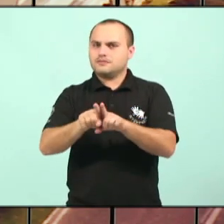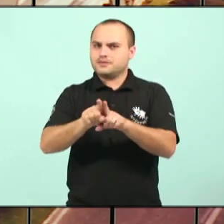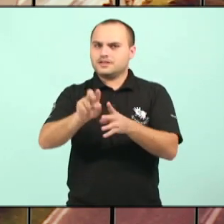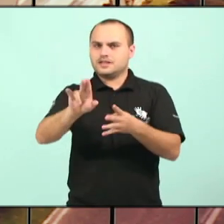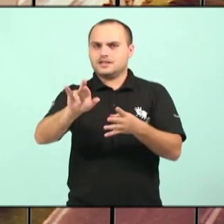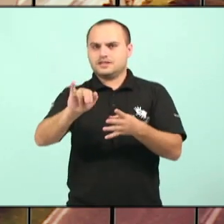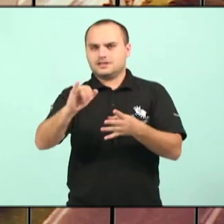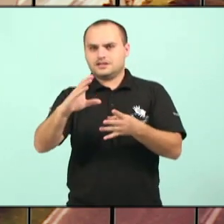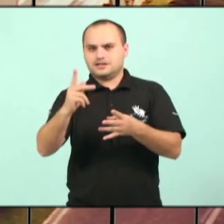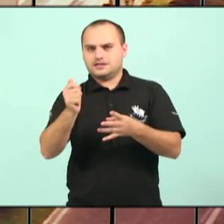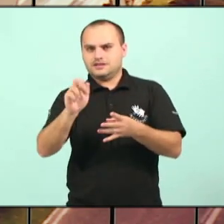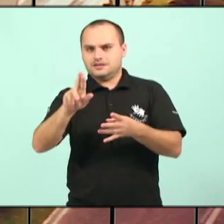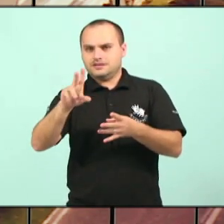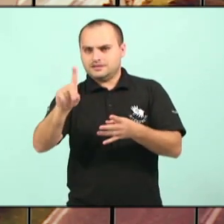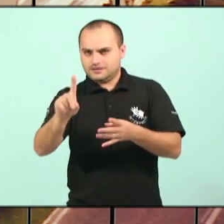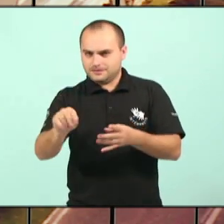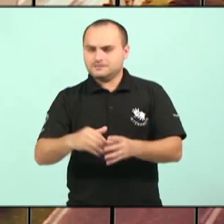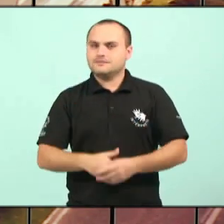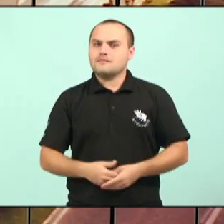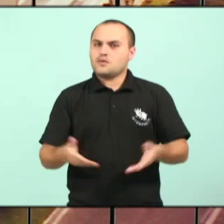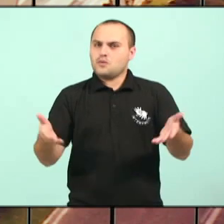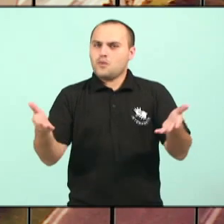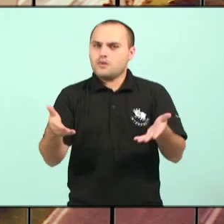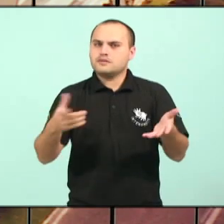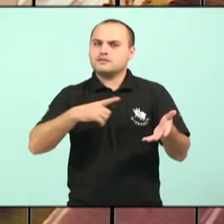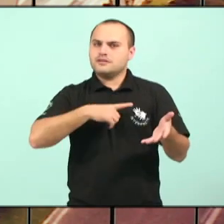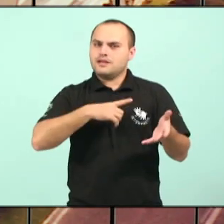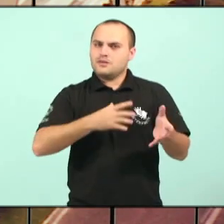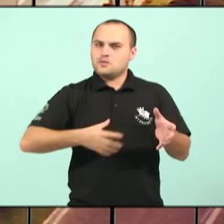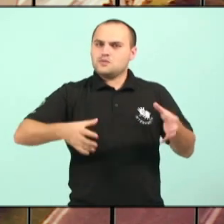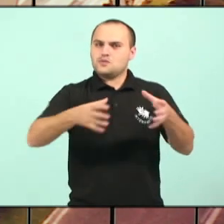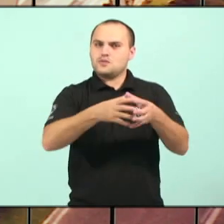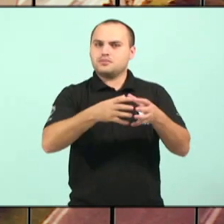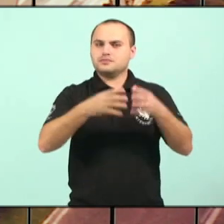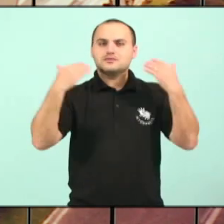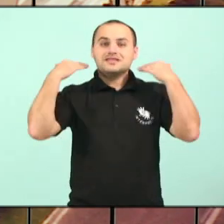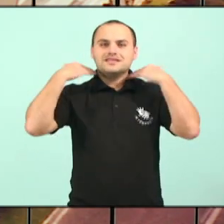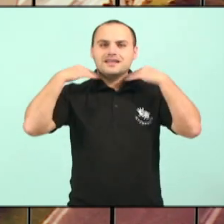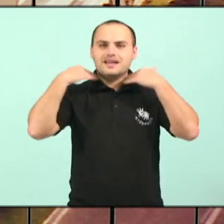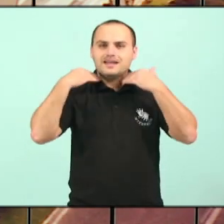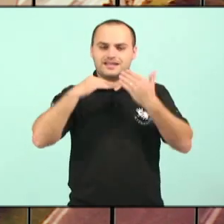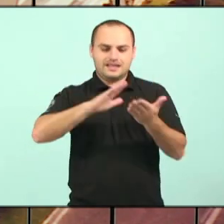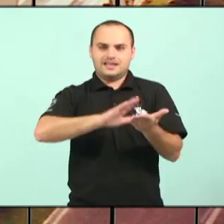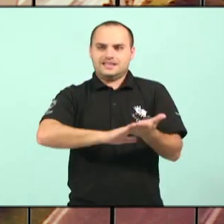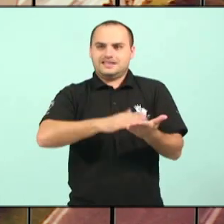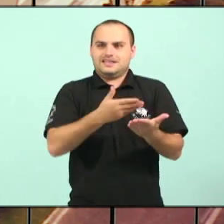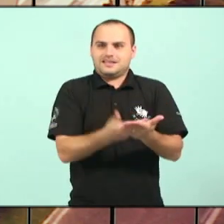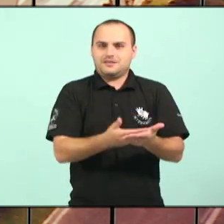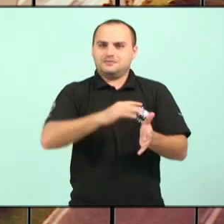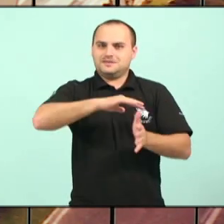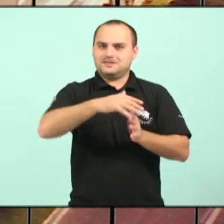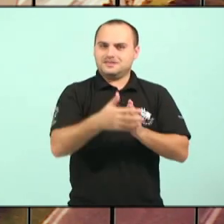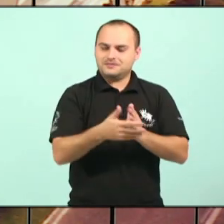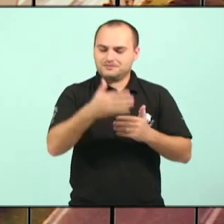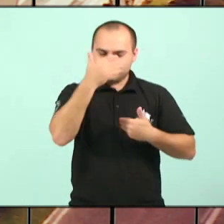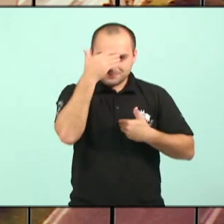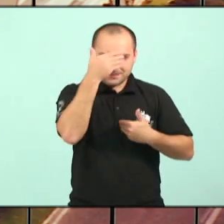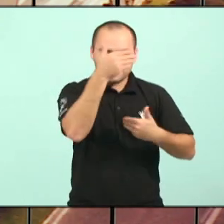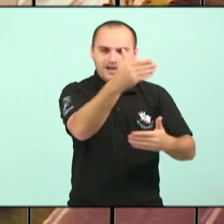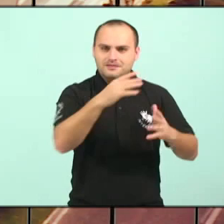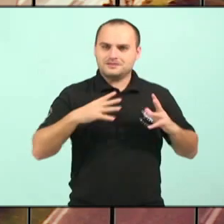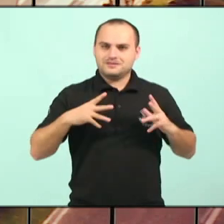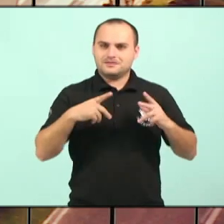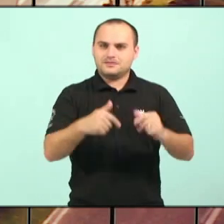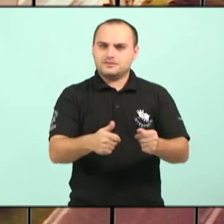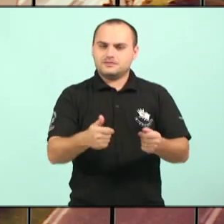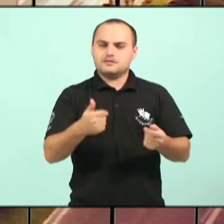Richard Maus. Integra a nossa equipe, a equipe do Jean, que é o nosso intérprete de Libras. Muito obrigado a todos